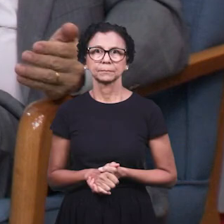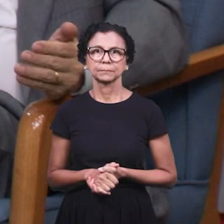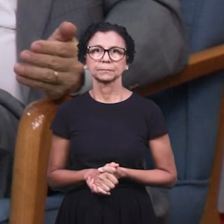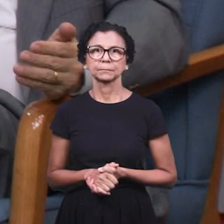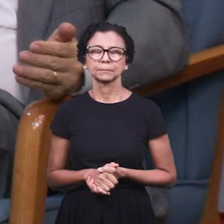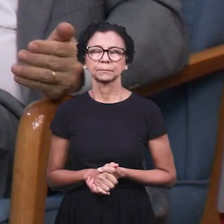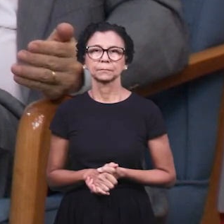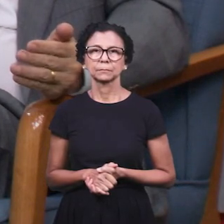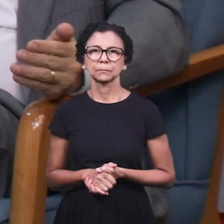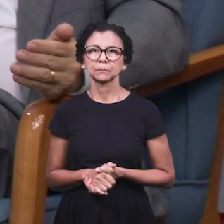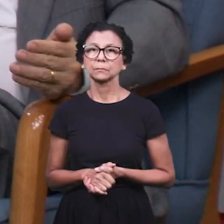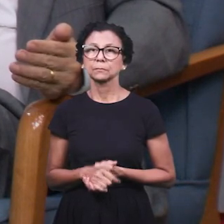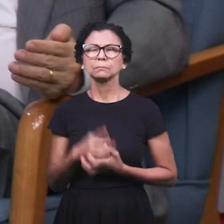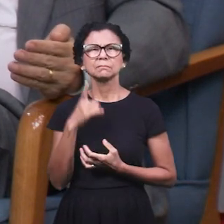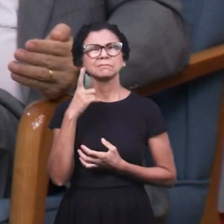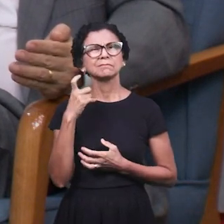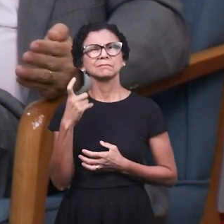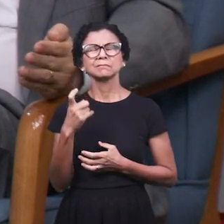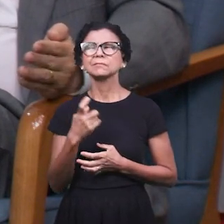Veja que coisa